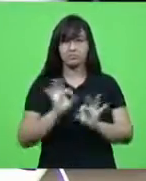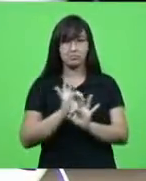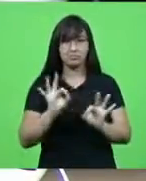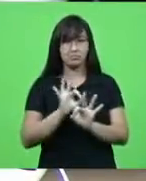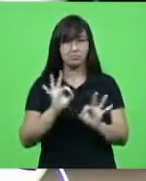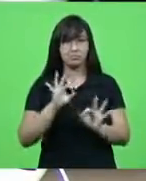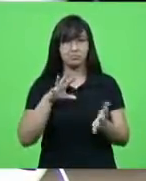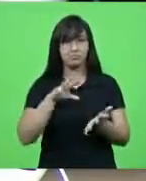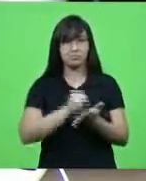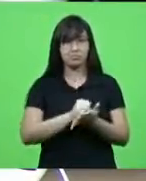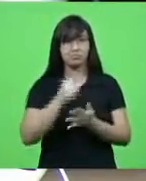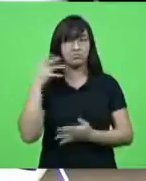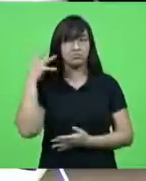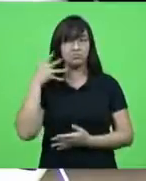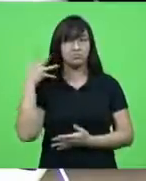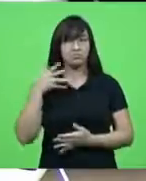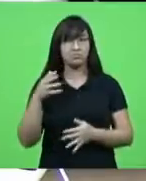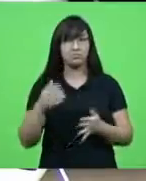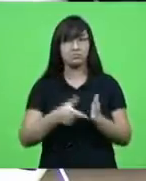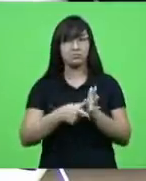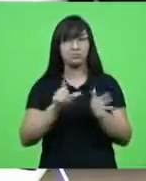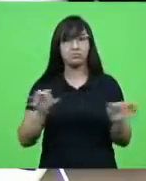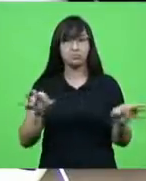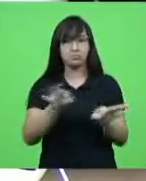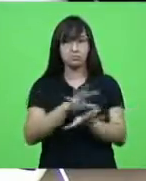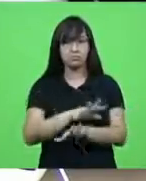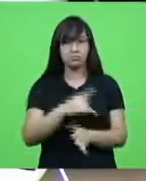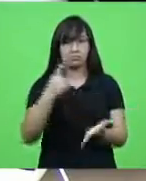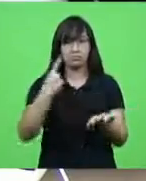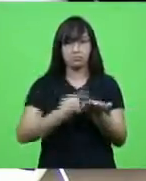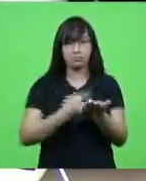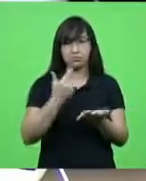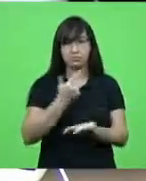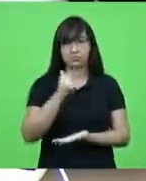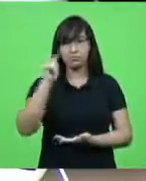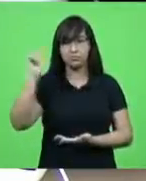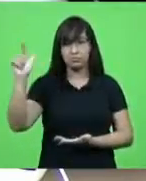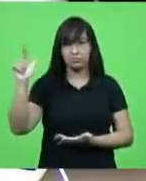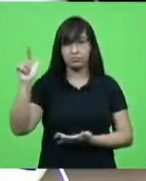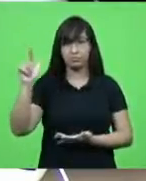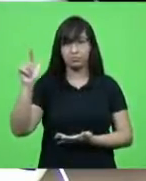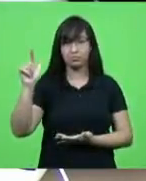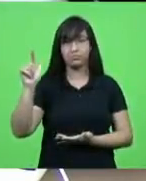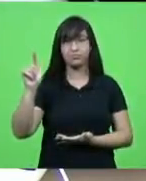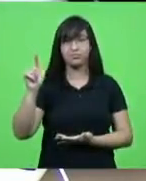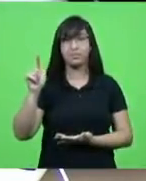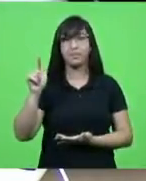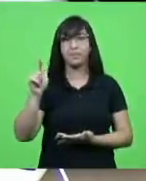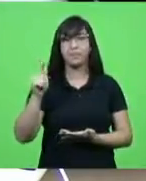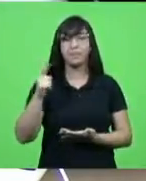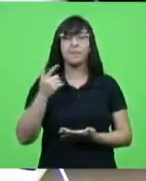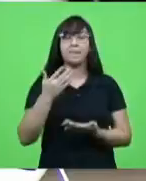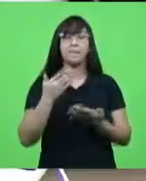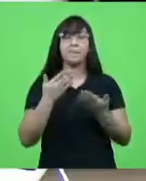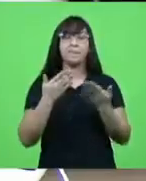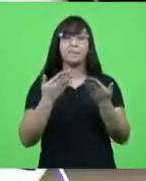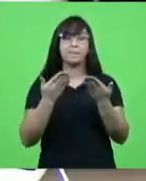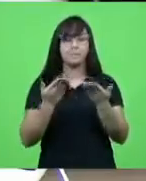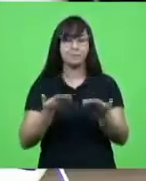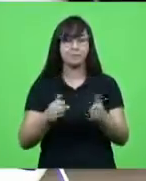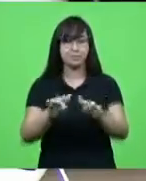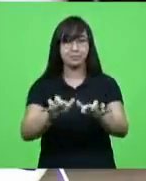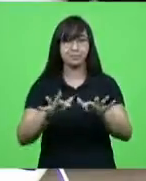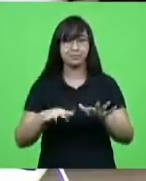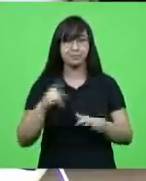inscritos, nada mais havendo, o senhor presidente, antes de encerrar a sessão, a sessão convocou outra ordinária